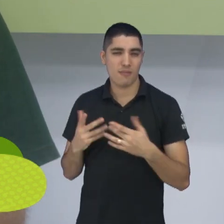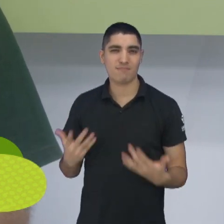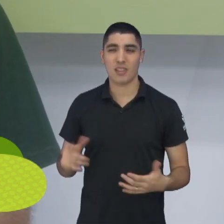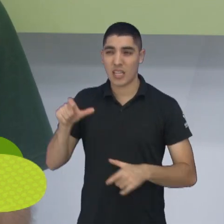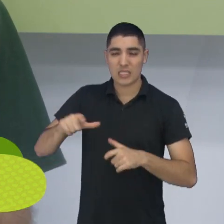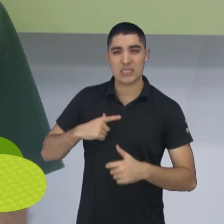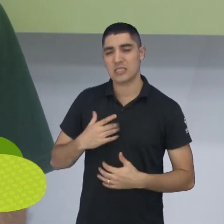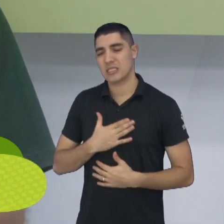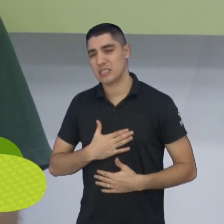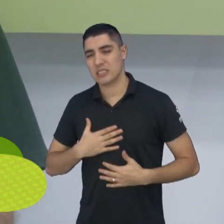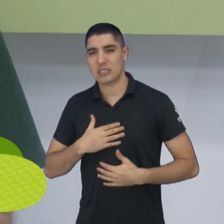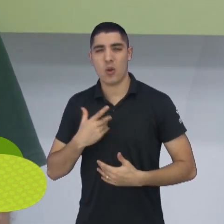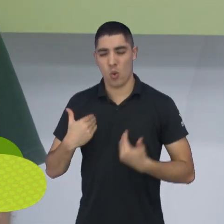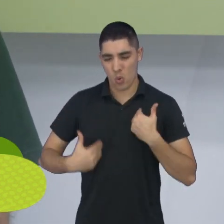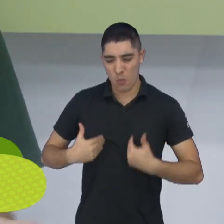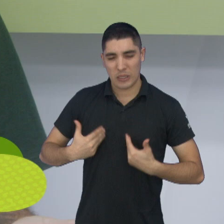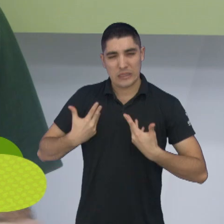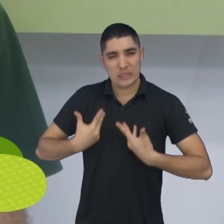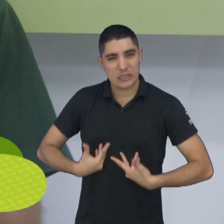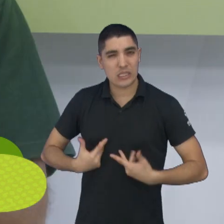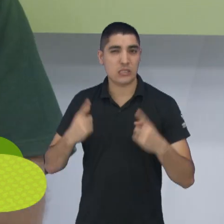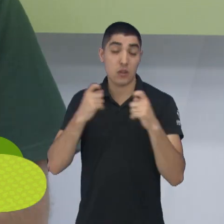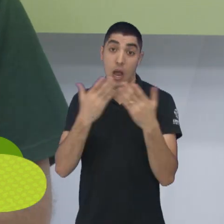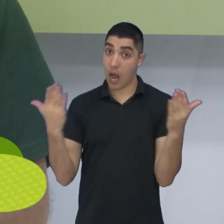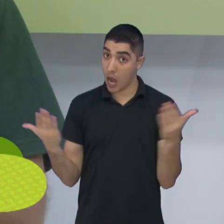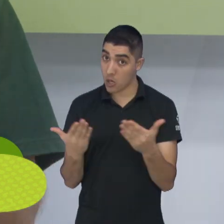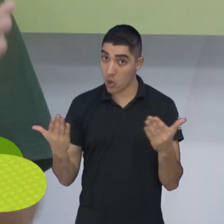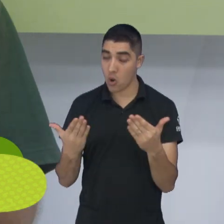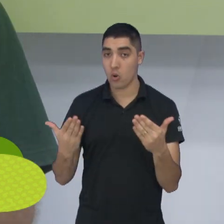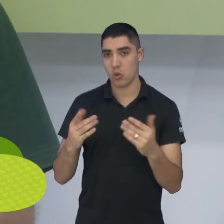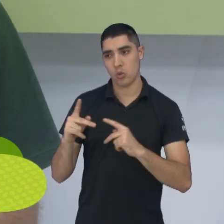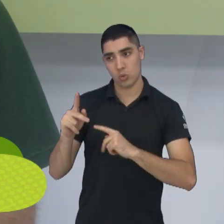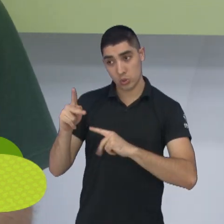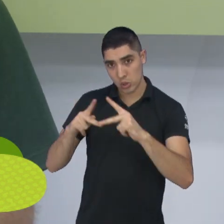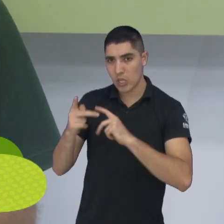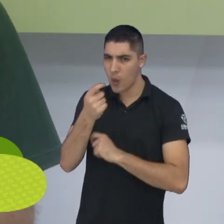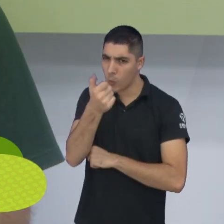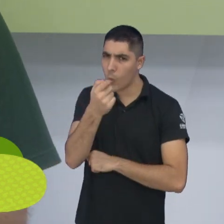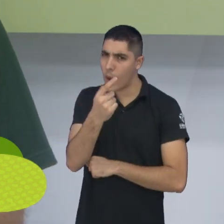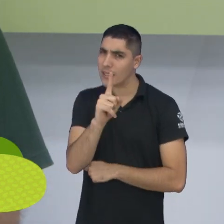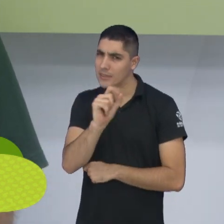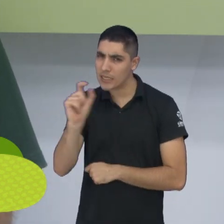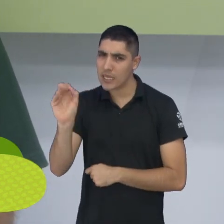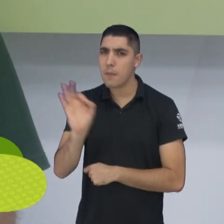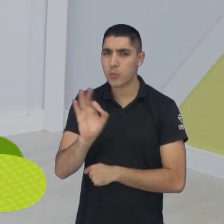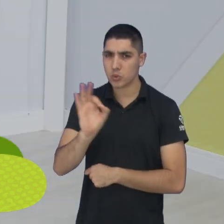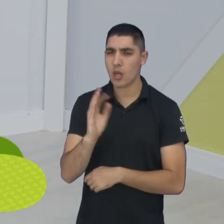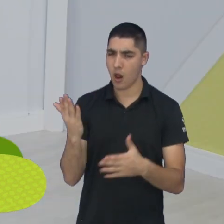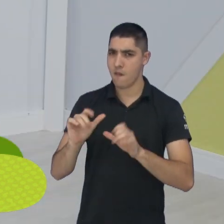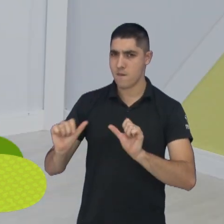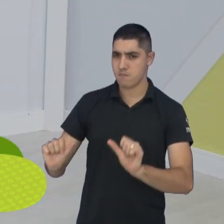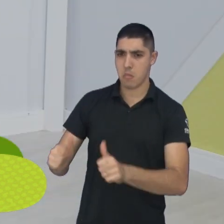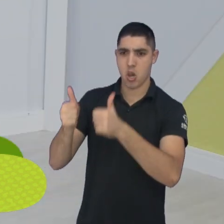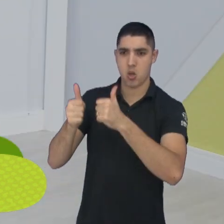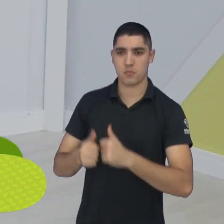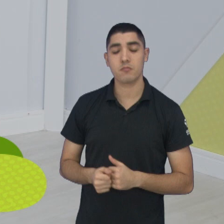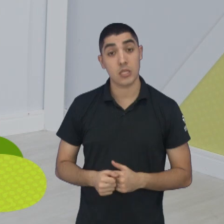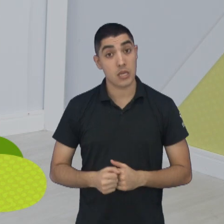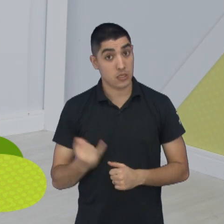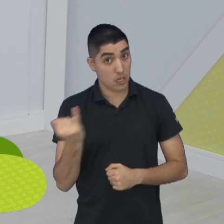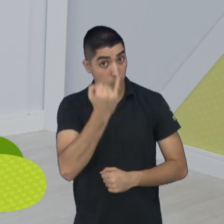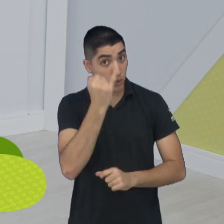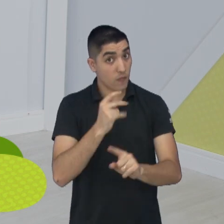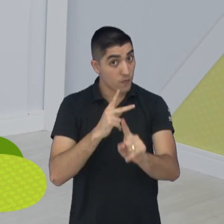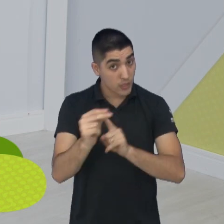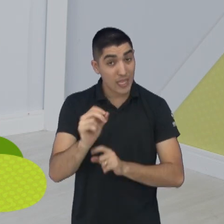para recuperar. Agora acho que o São José vem, como eu disse, se não 100%, pelo menos próximos aí do 100%. E é importante a vitória, repetindo